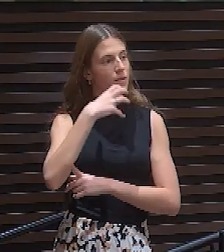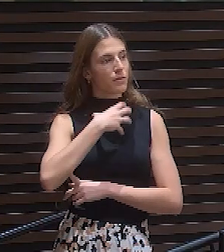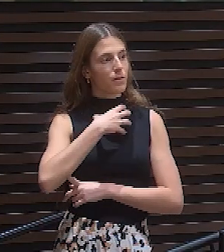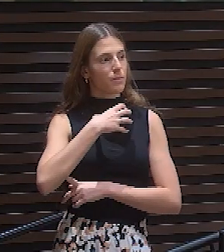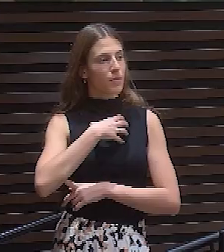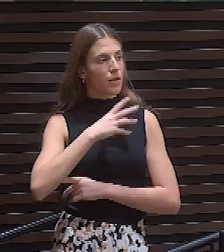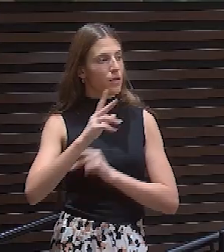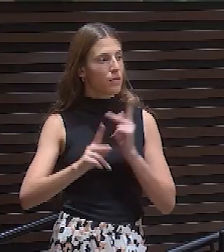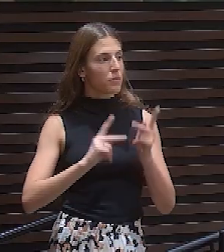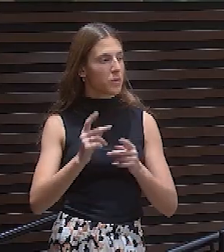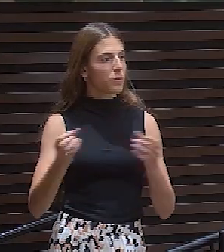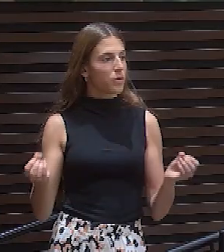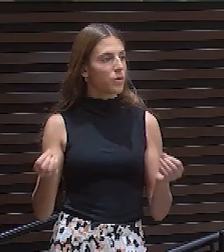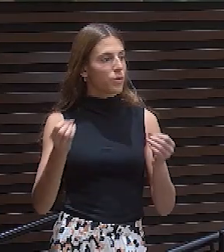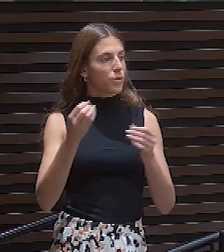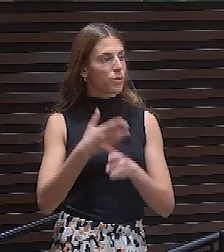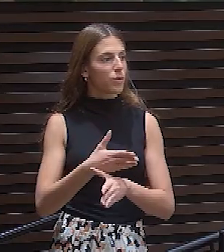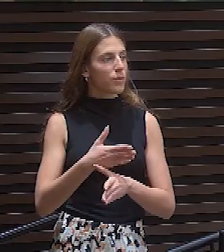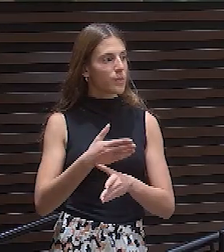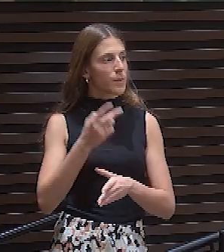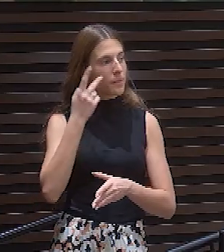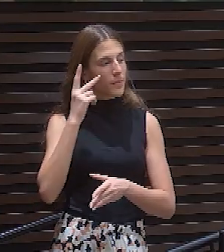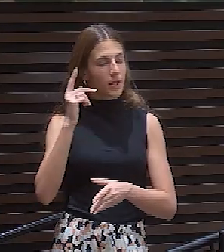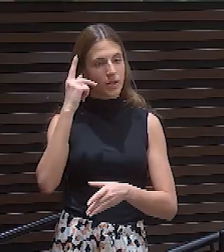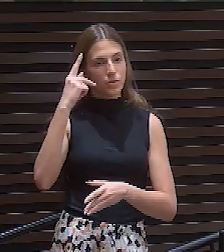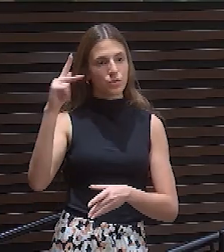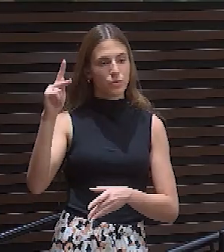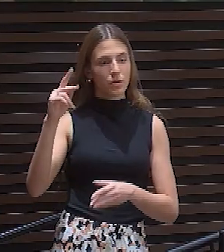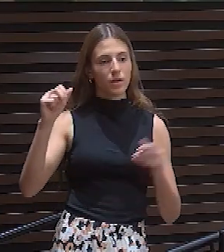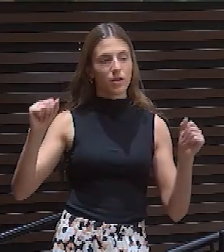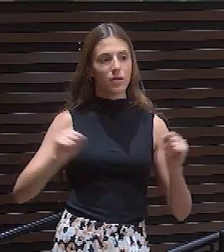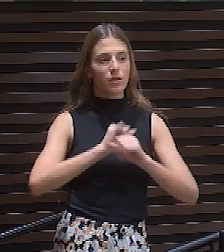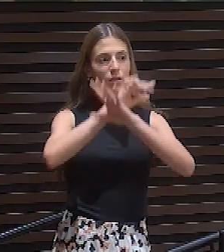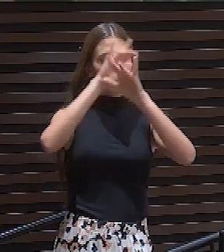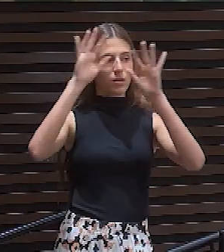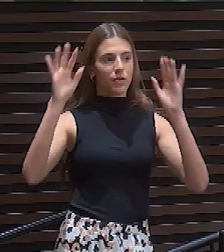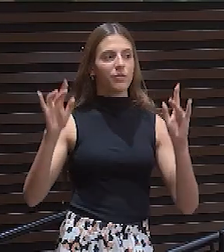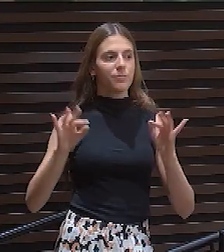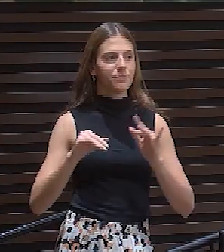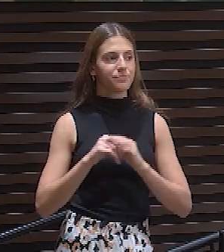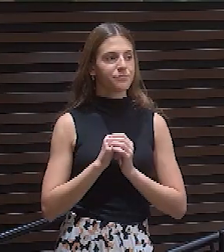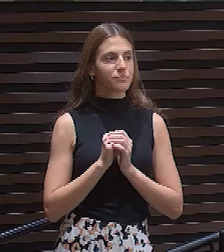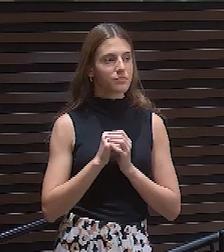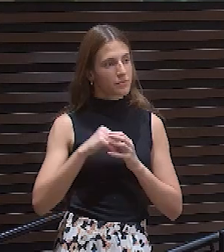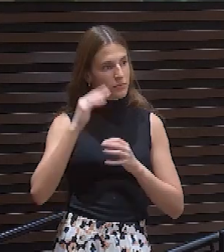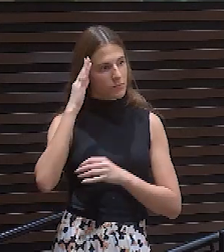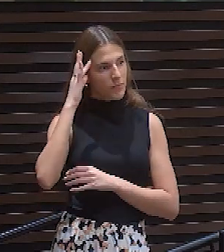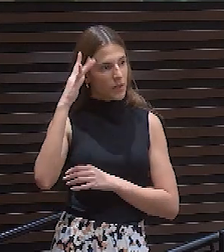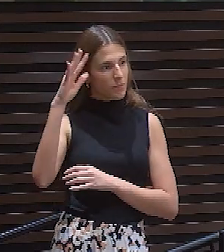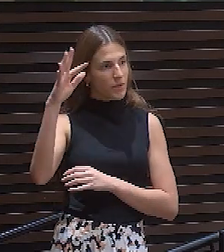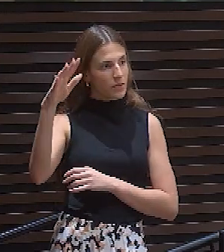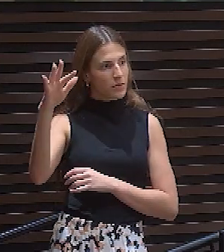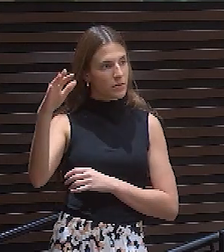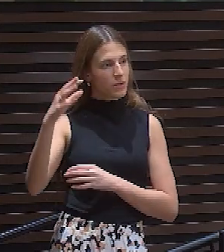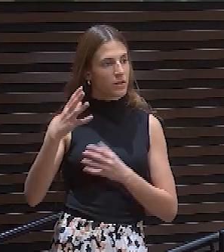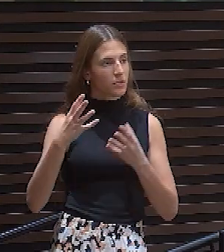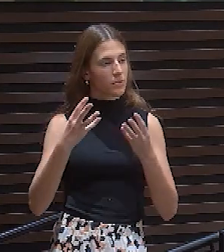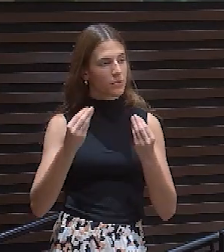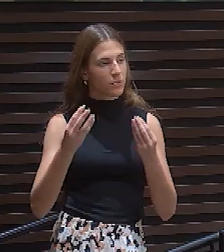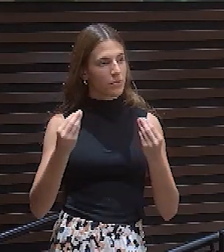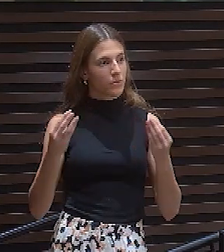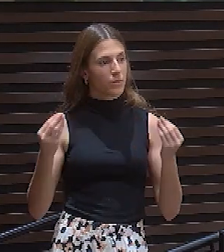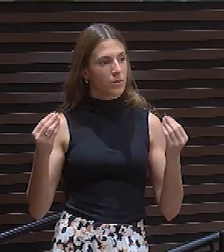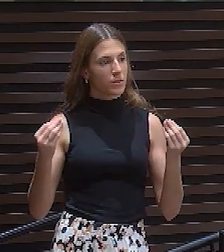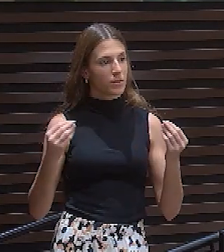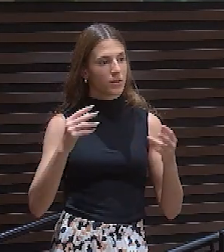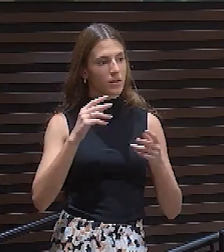povo consagrado à sua glória. Imagine quantas pessoas para